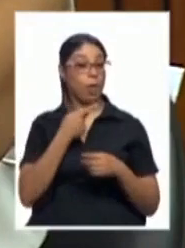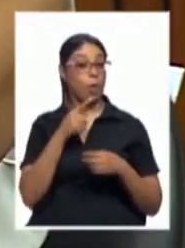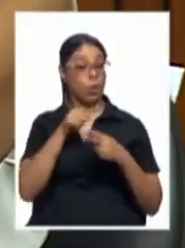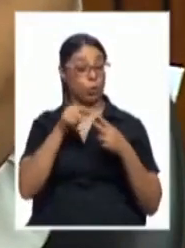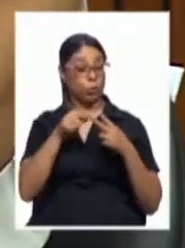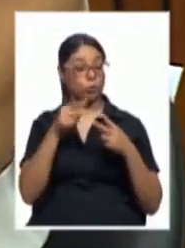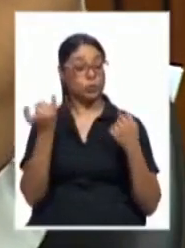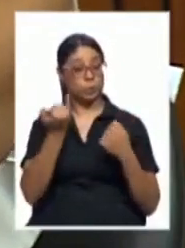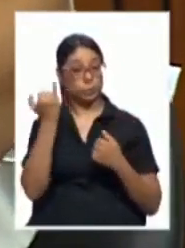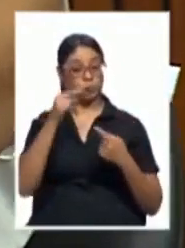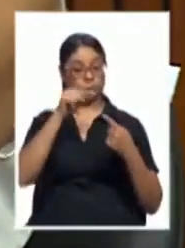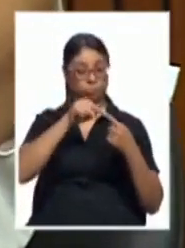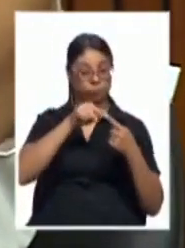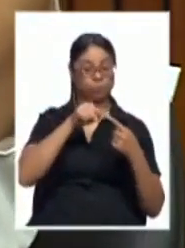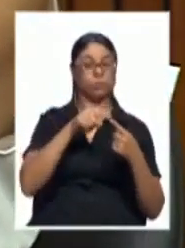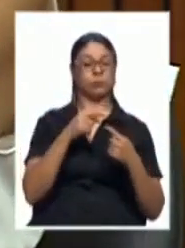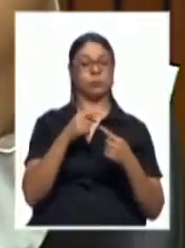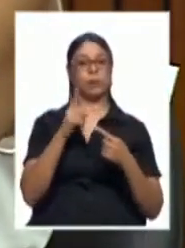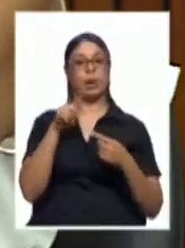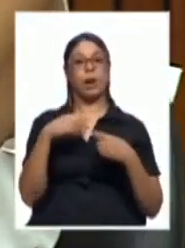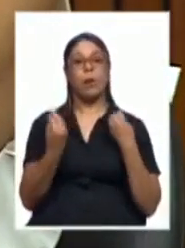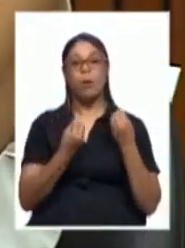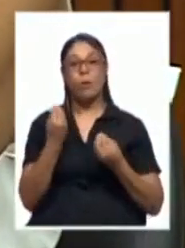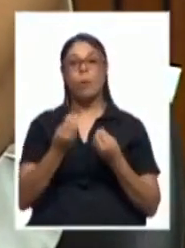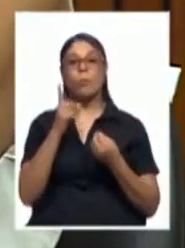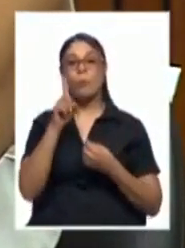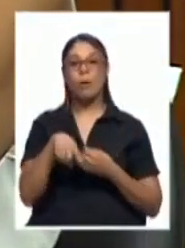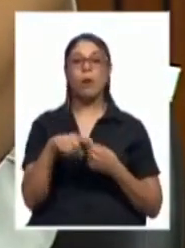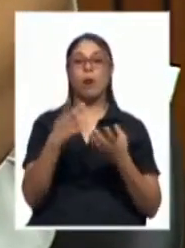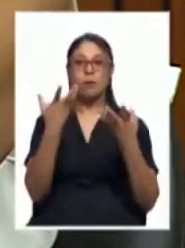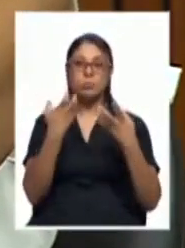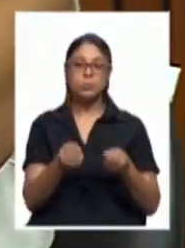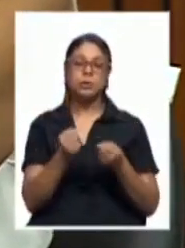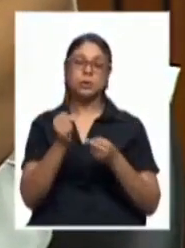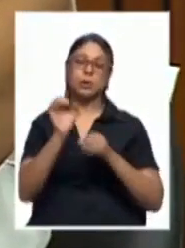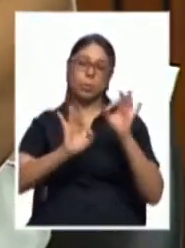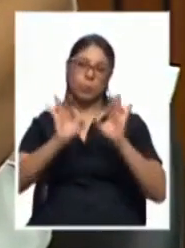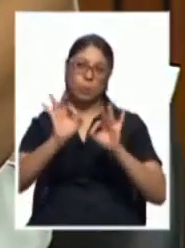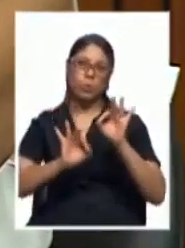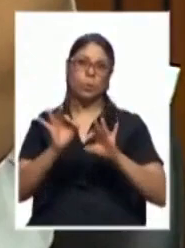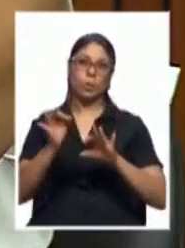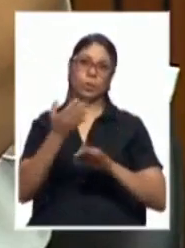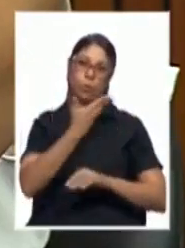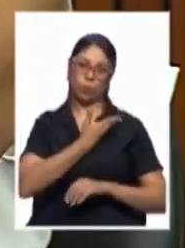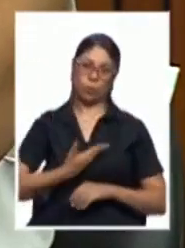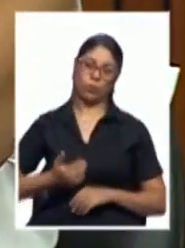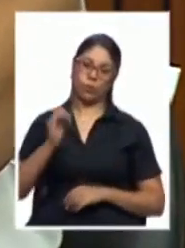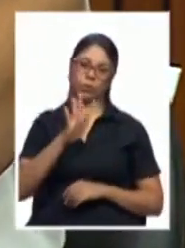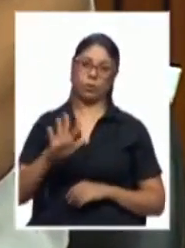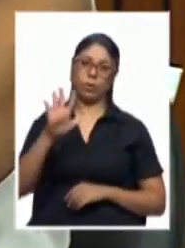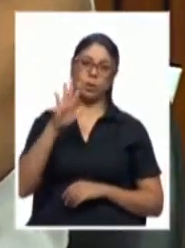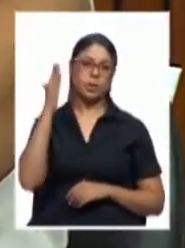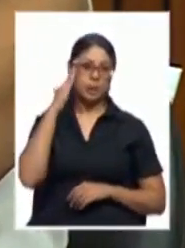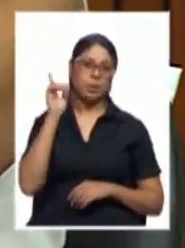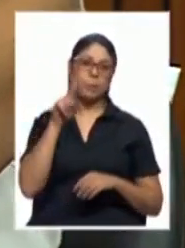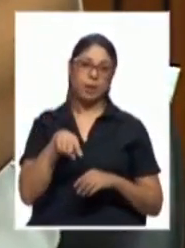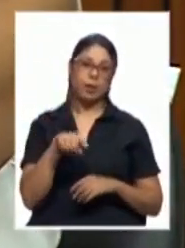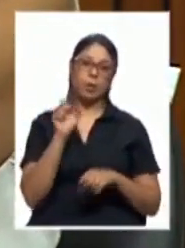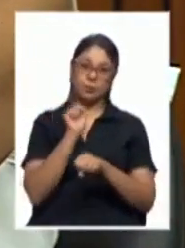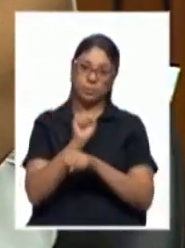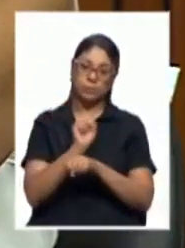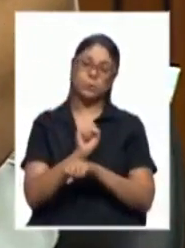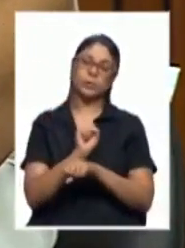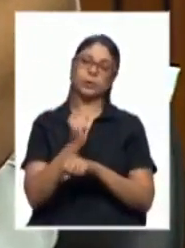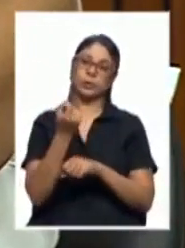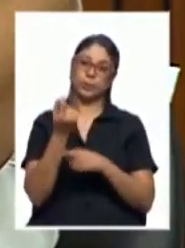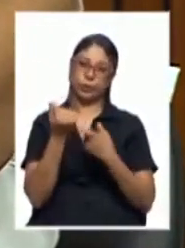de recuperação de adesão a Minas Gerais ao plano do governo federal, que a gente sabe o que significa isso. Significa congelamento do salário dos